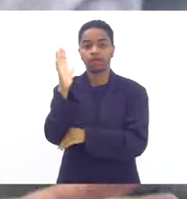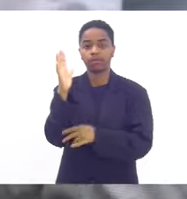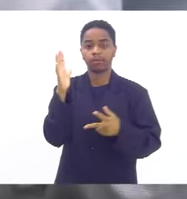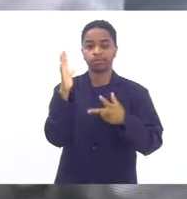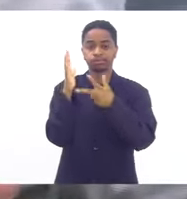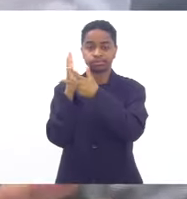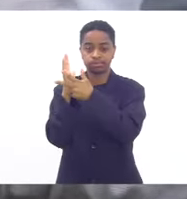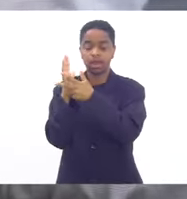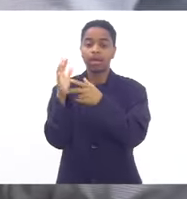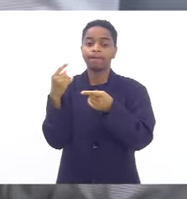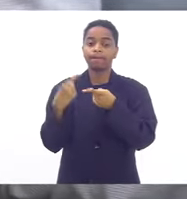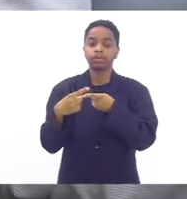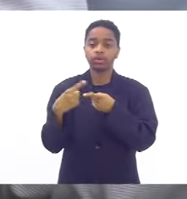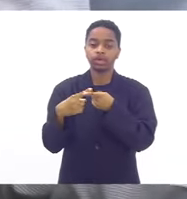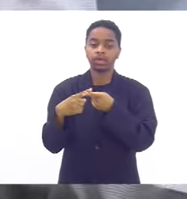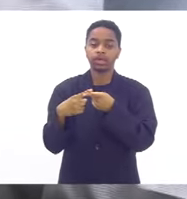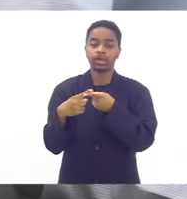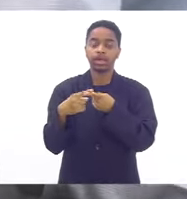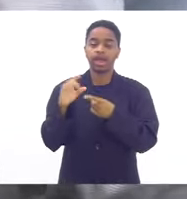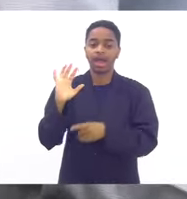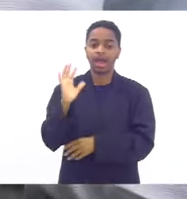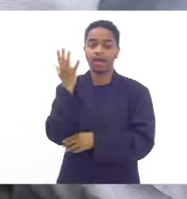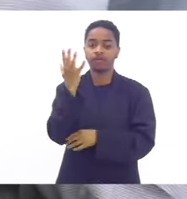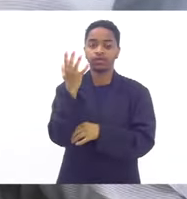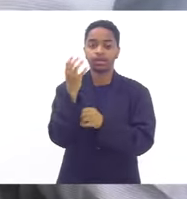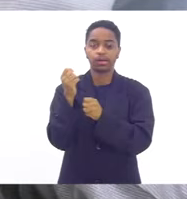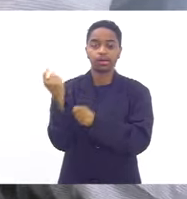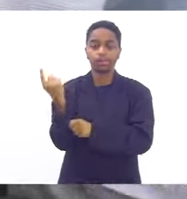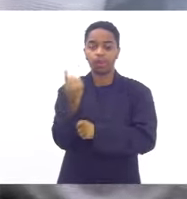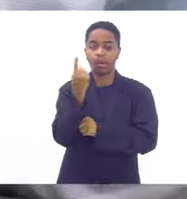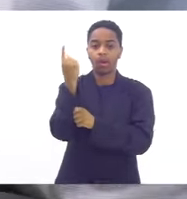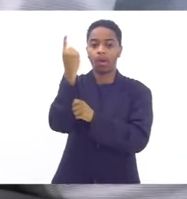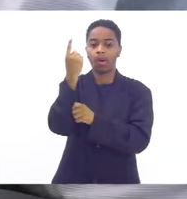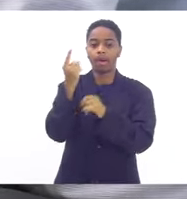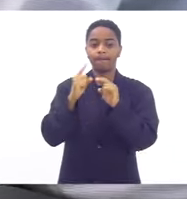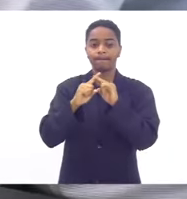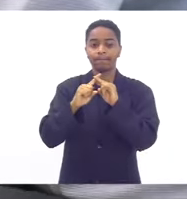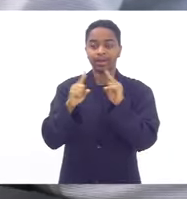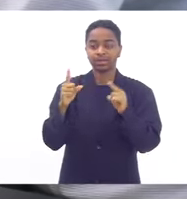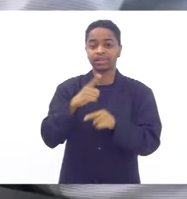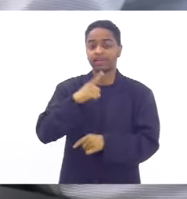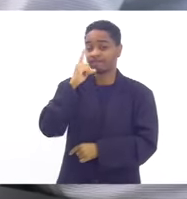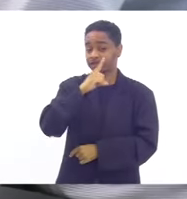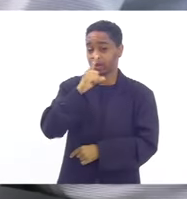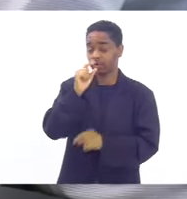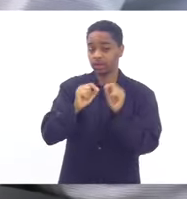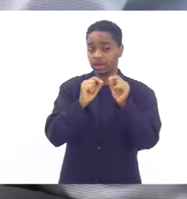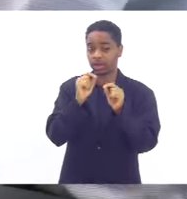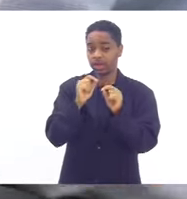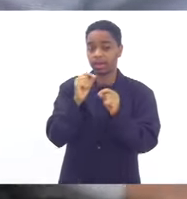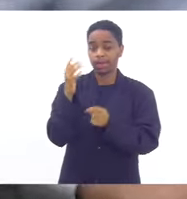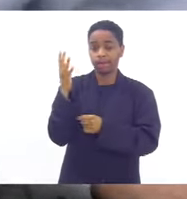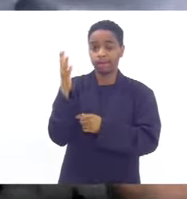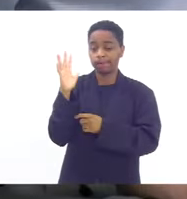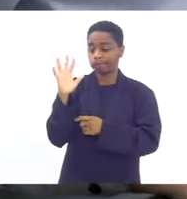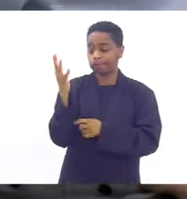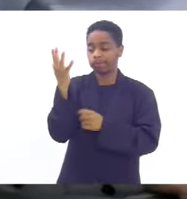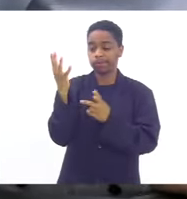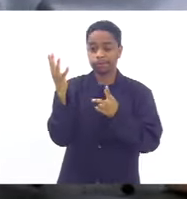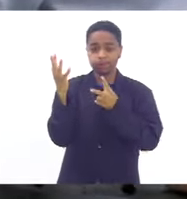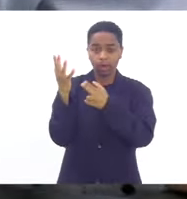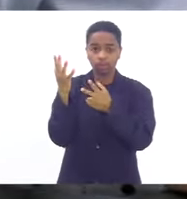o vegetal cresce, invade a rede e não existe ou falha na poda preventiva, porque se a poda preventiva